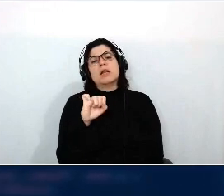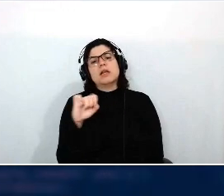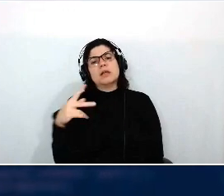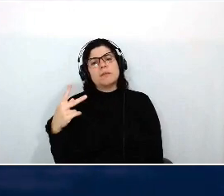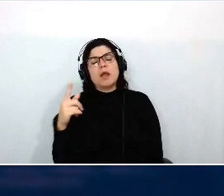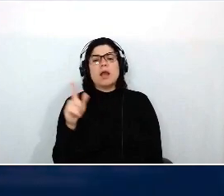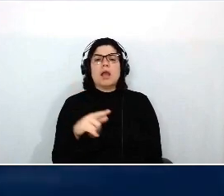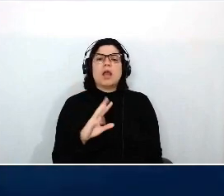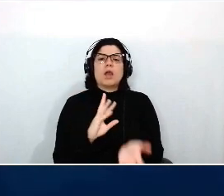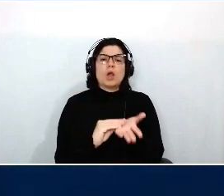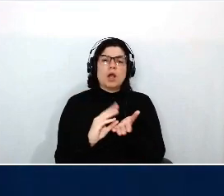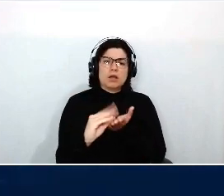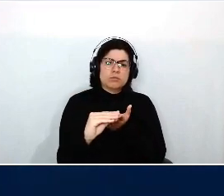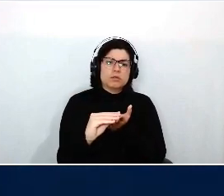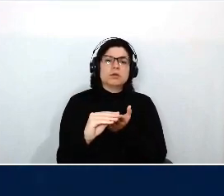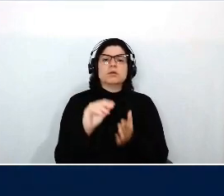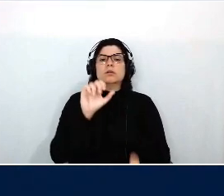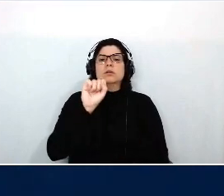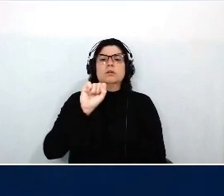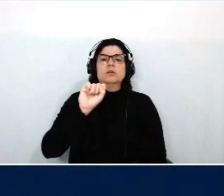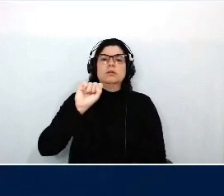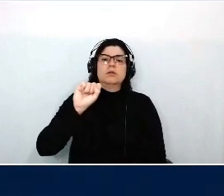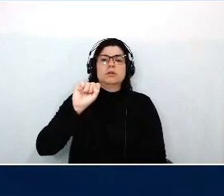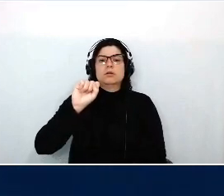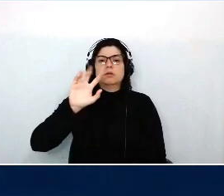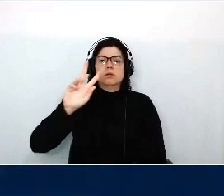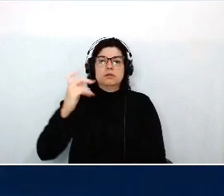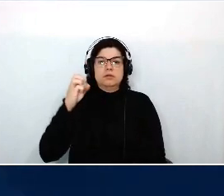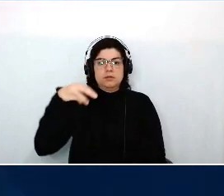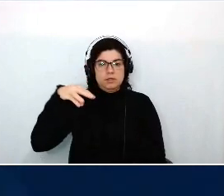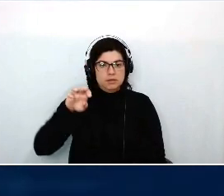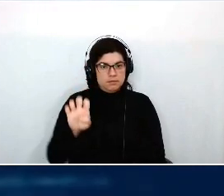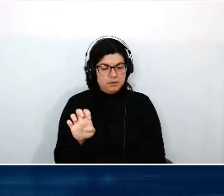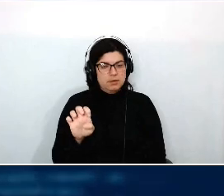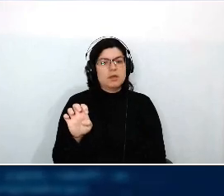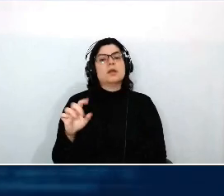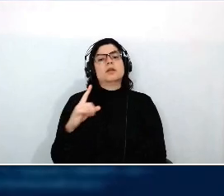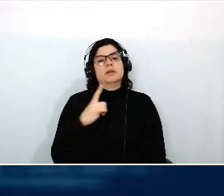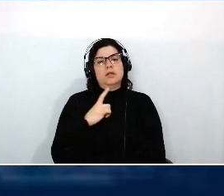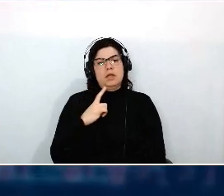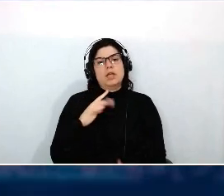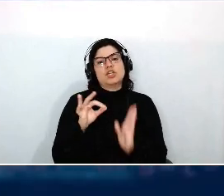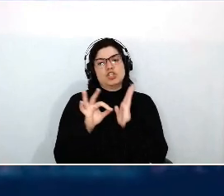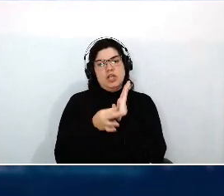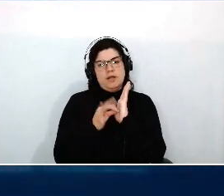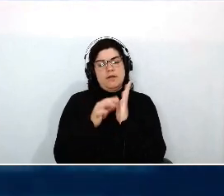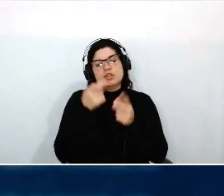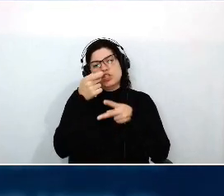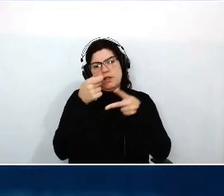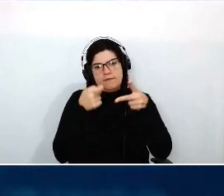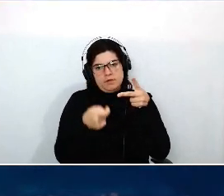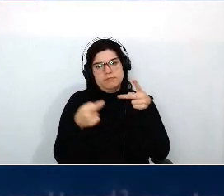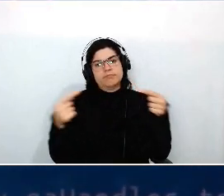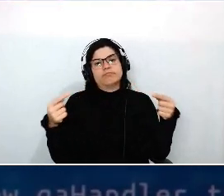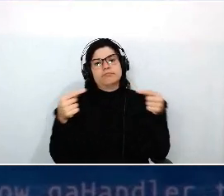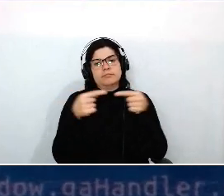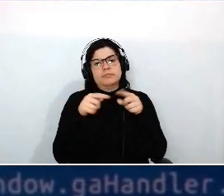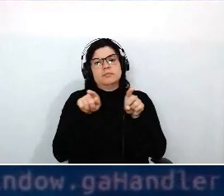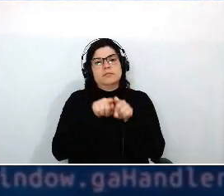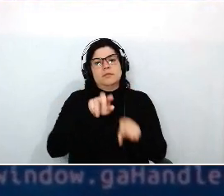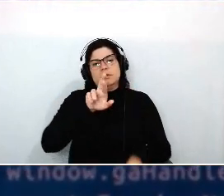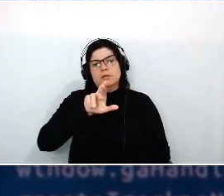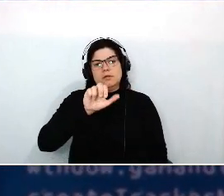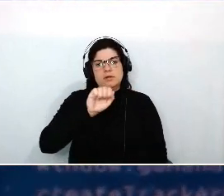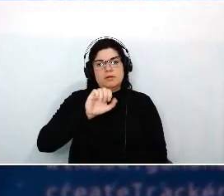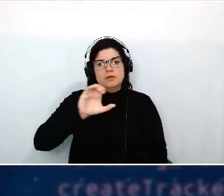mas Scheme também é bem popular e é o que inspirou JavaScript. Racket é uma das mais novas. É, Clojure também tem se tornado bem popular. Até o